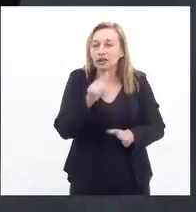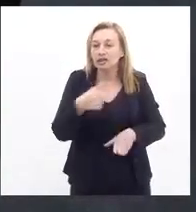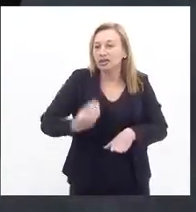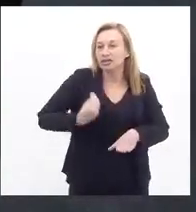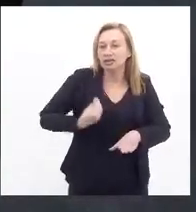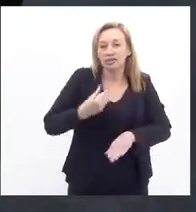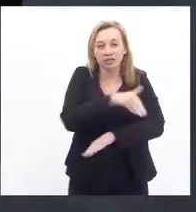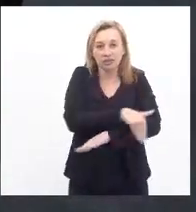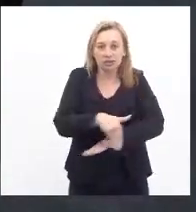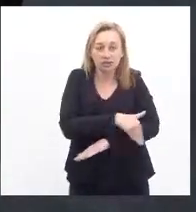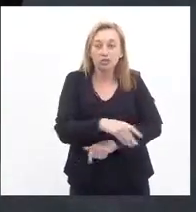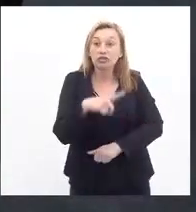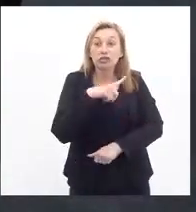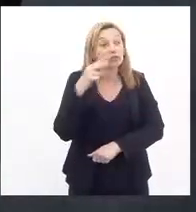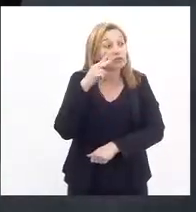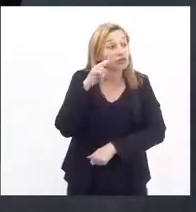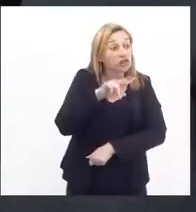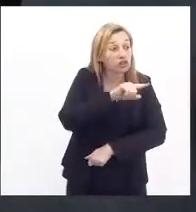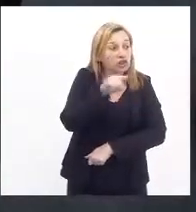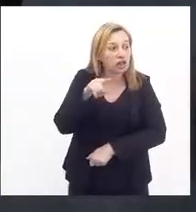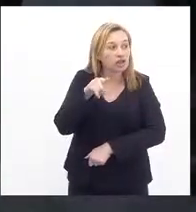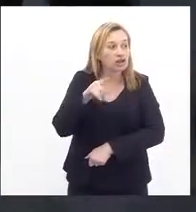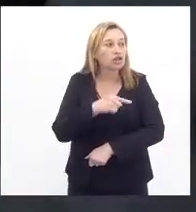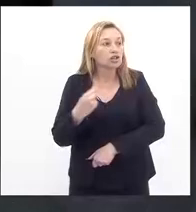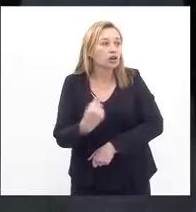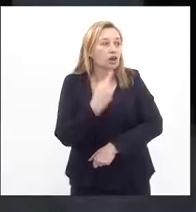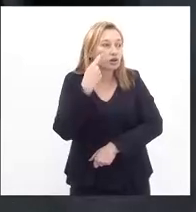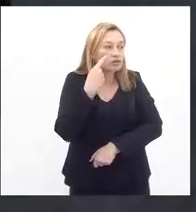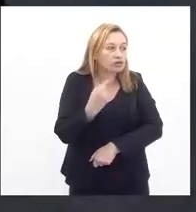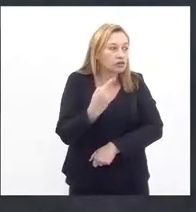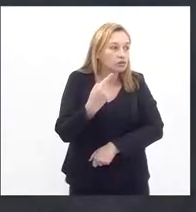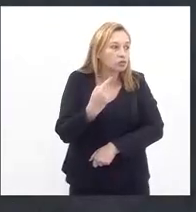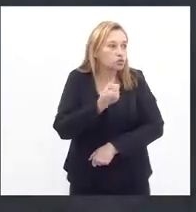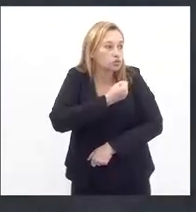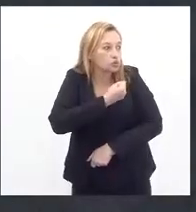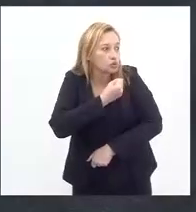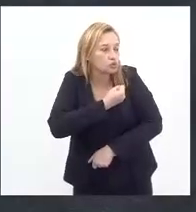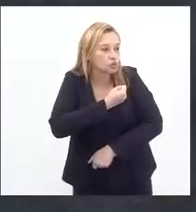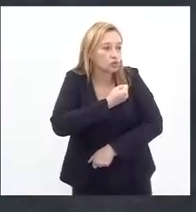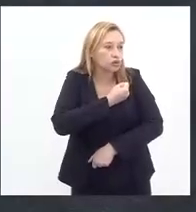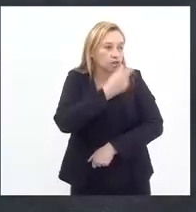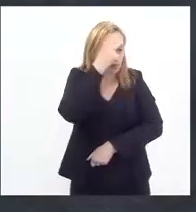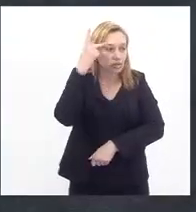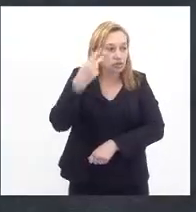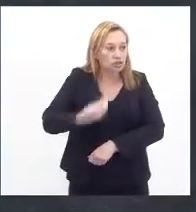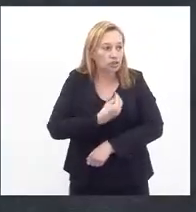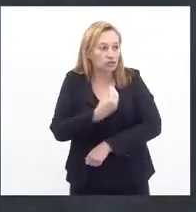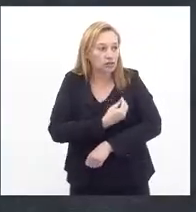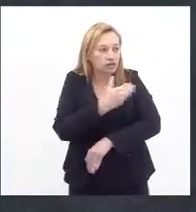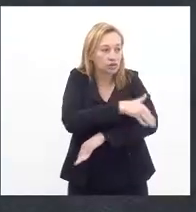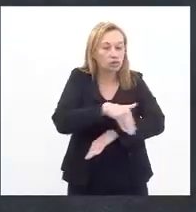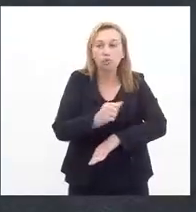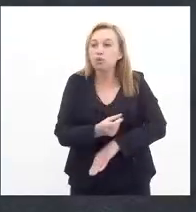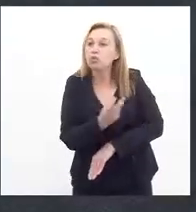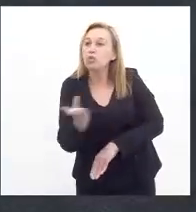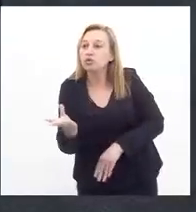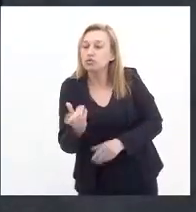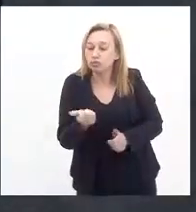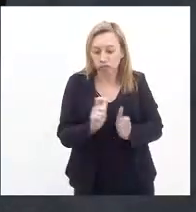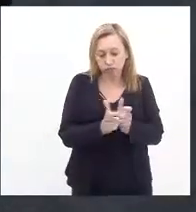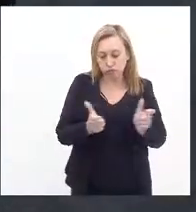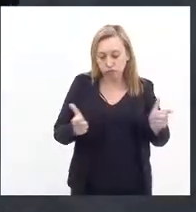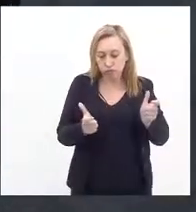de rua nós temos visto aí Todos nós temos visto o número da população em situação de rua o quanto Aumentou